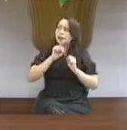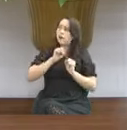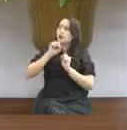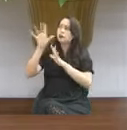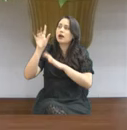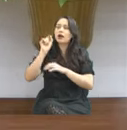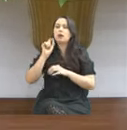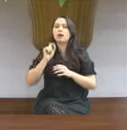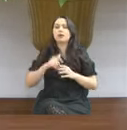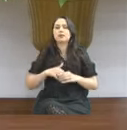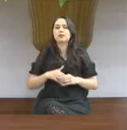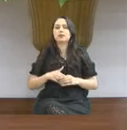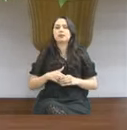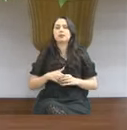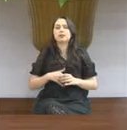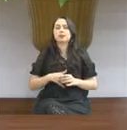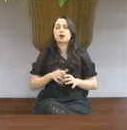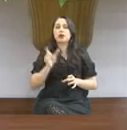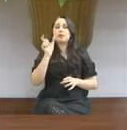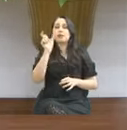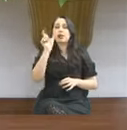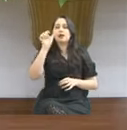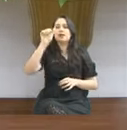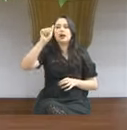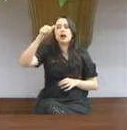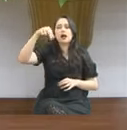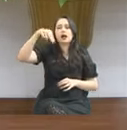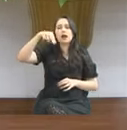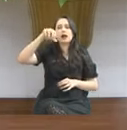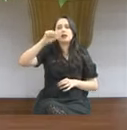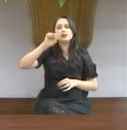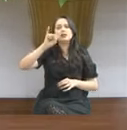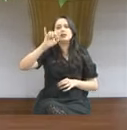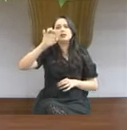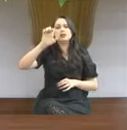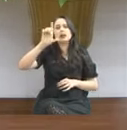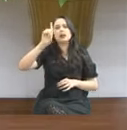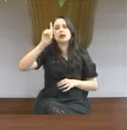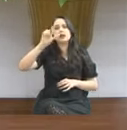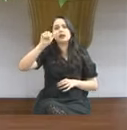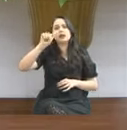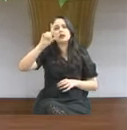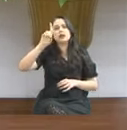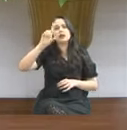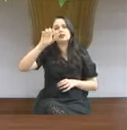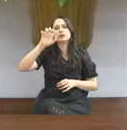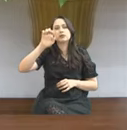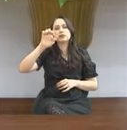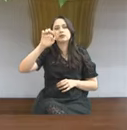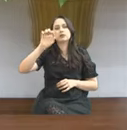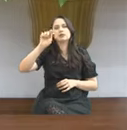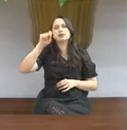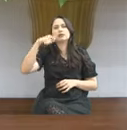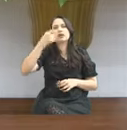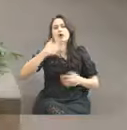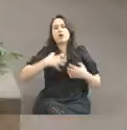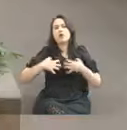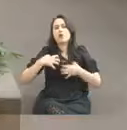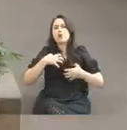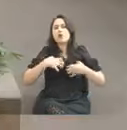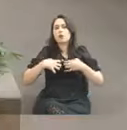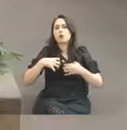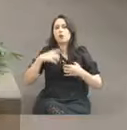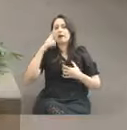palavra ansiedade, merima no grego, fala das dificuldades, da aflição, da preocupação, dos